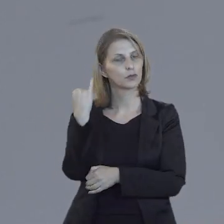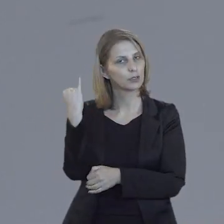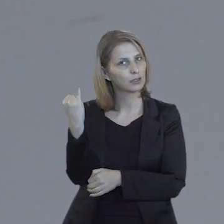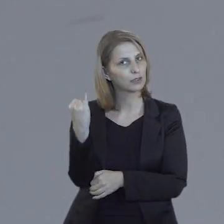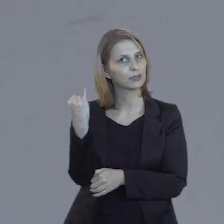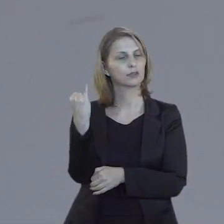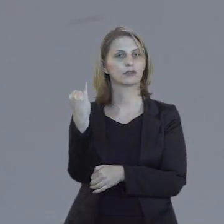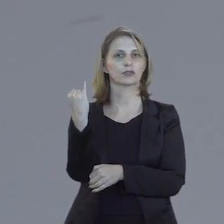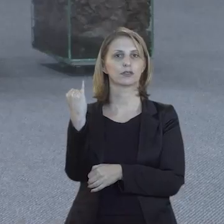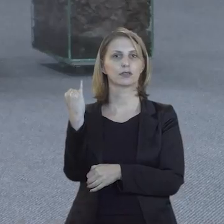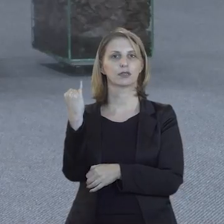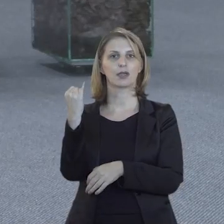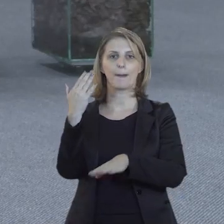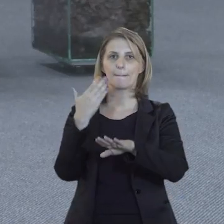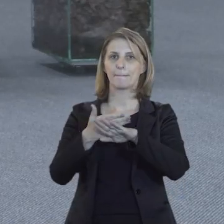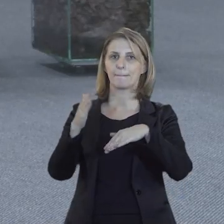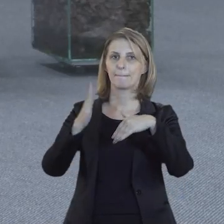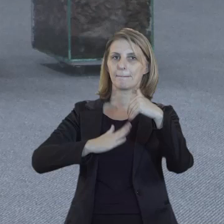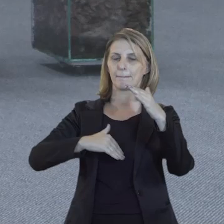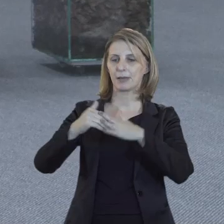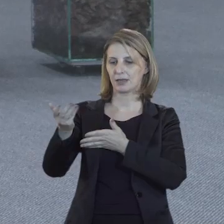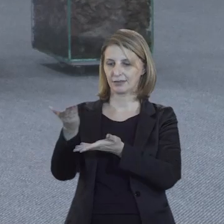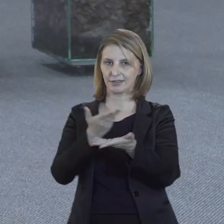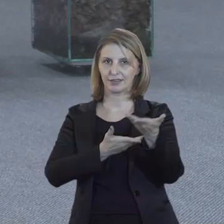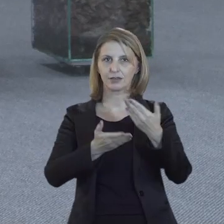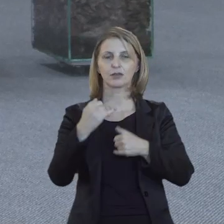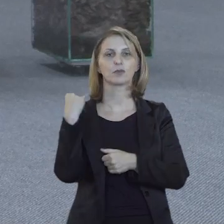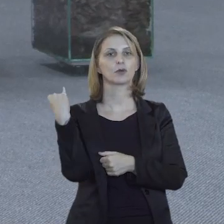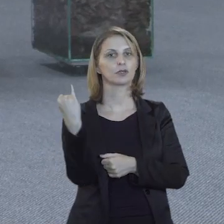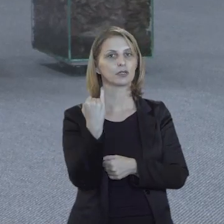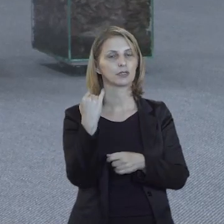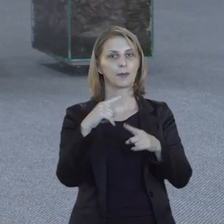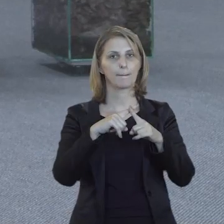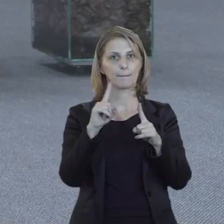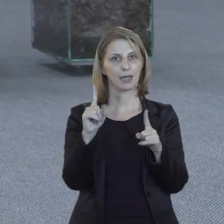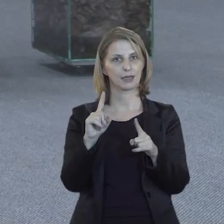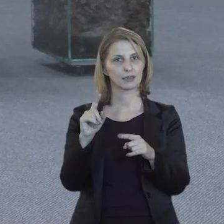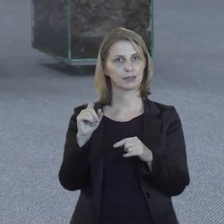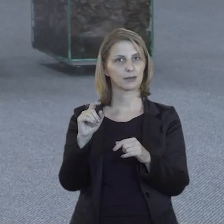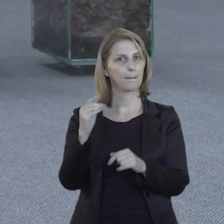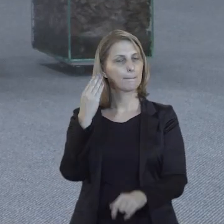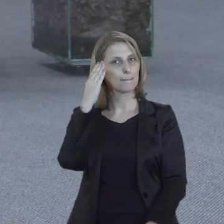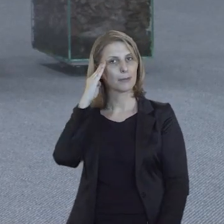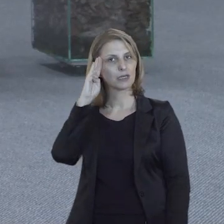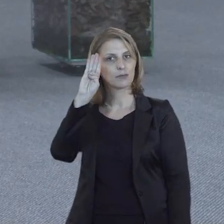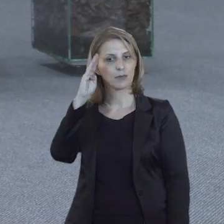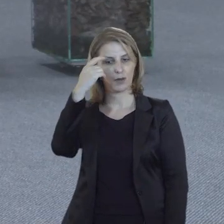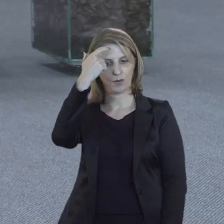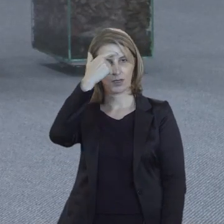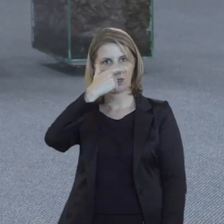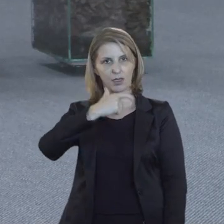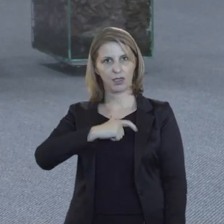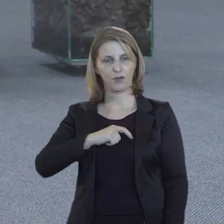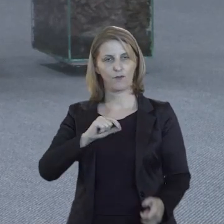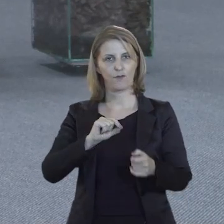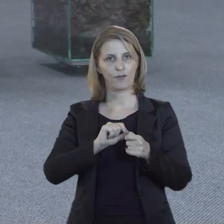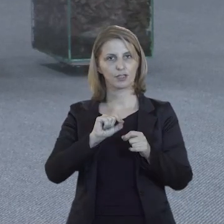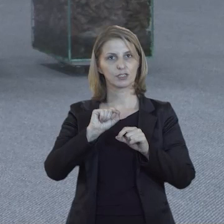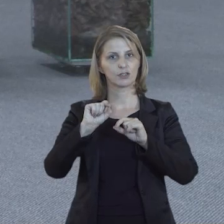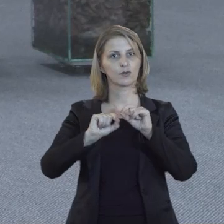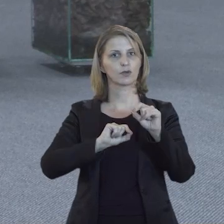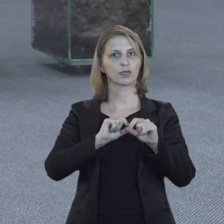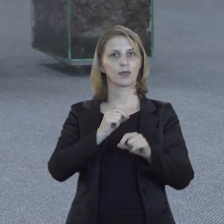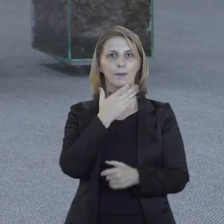falo que a terapia ela é importante, aplicar de alguma prática integrativa é importante, mas acima de tudo